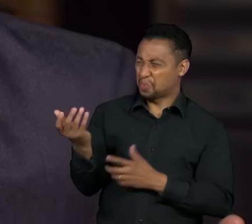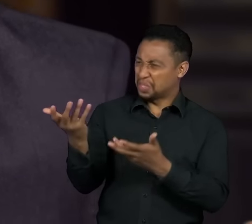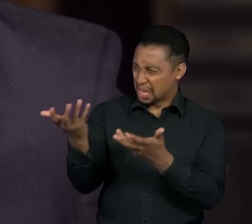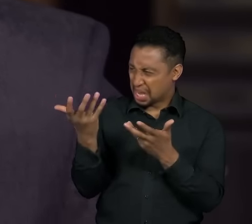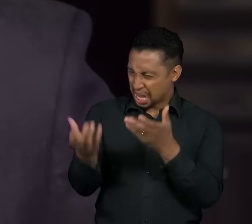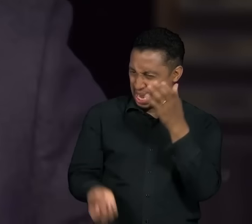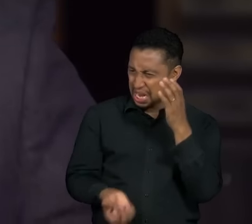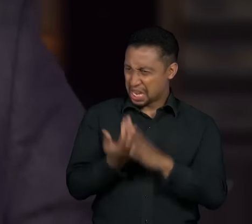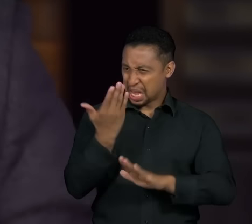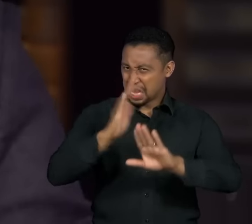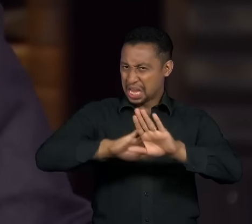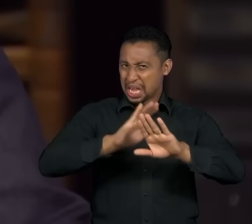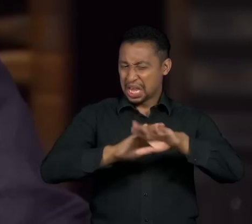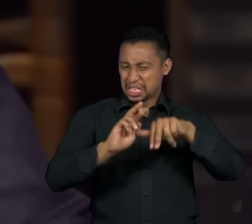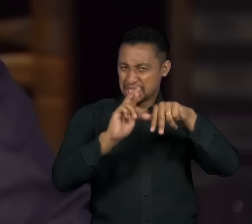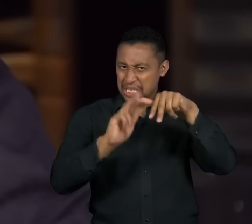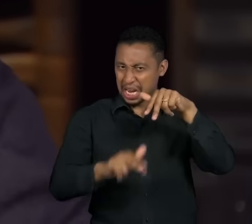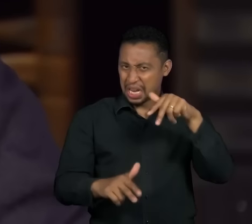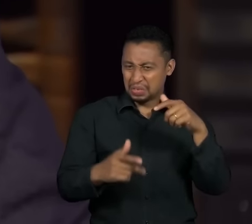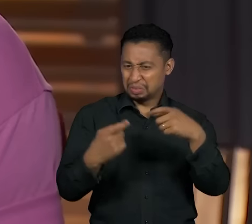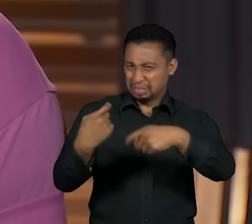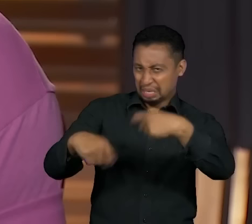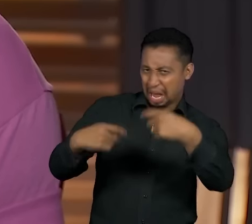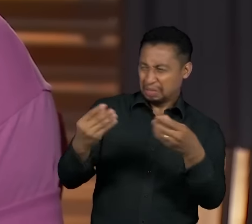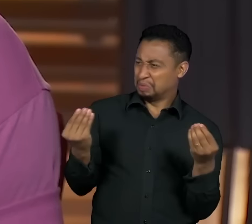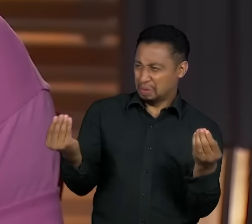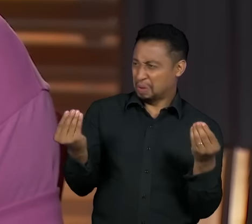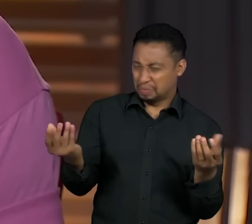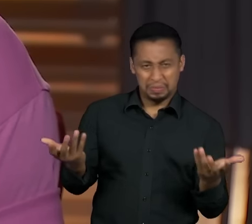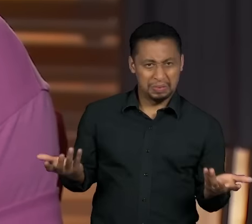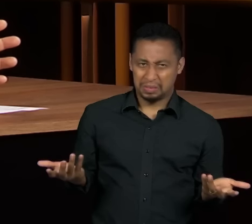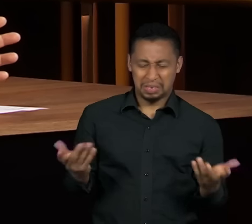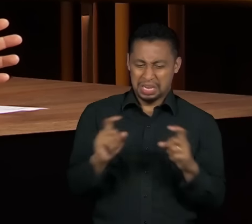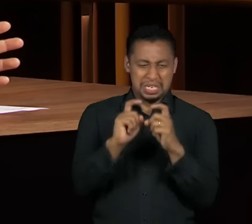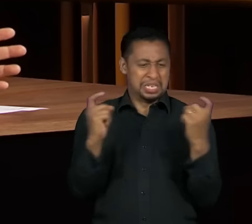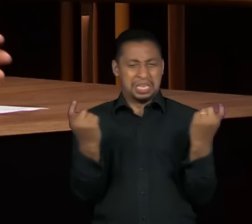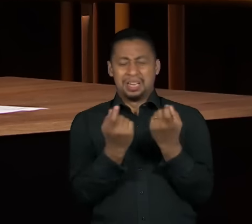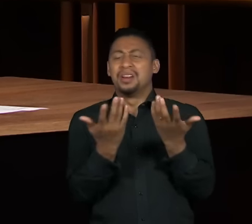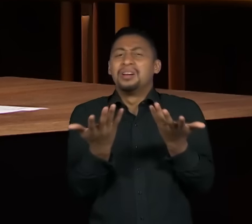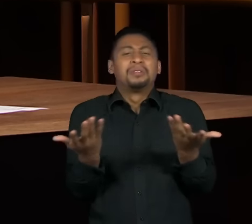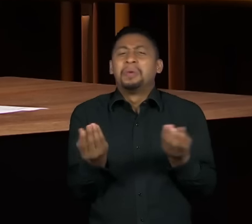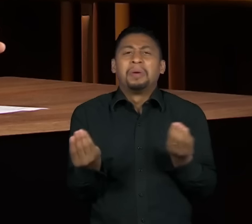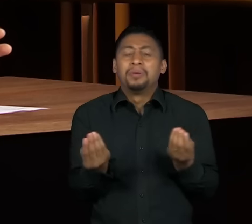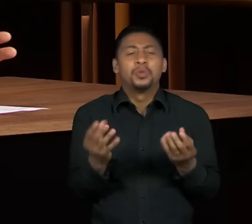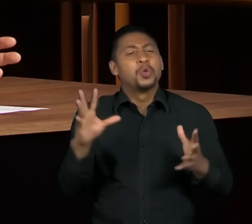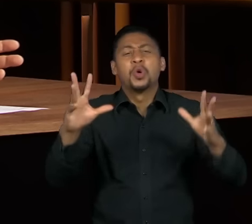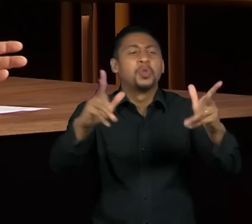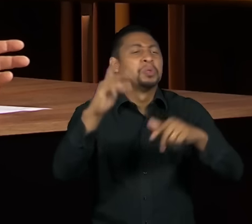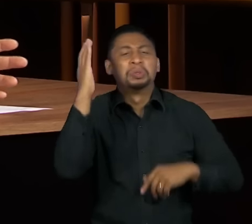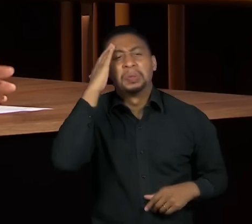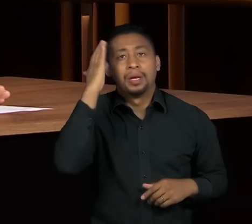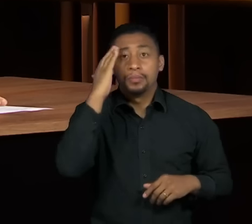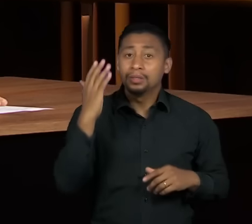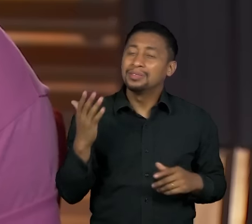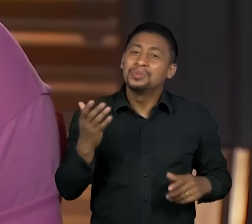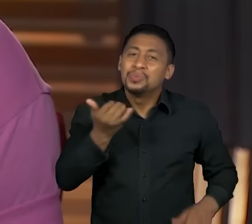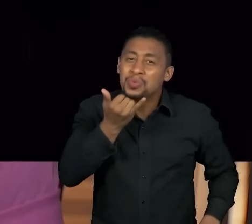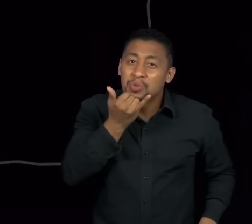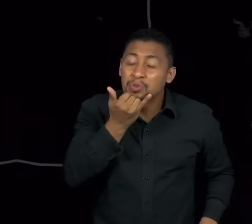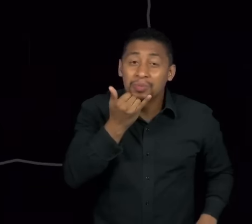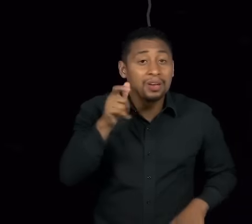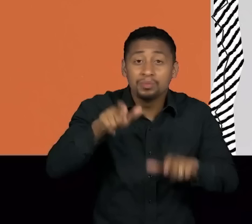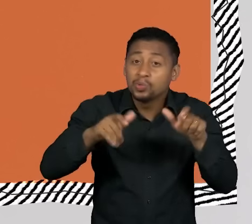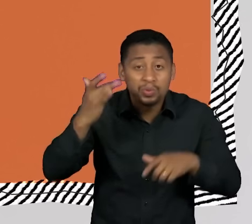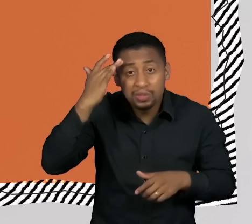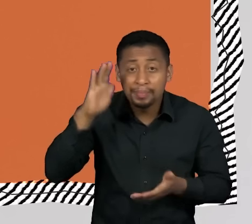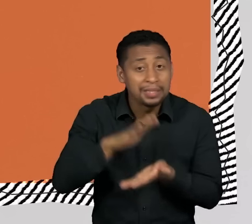vai estar falando de sexo, uma coisa que todo mundo sabe. Ninguém sabe nada sobre isso. Exatamente.